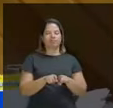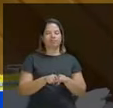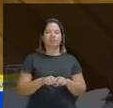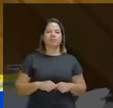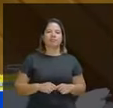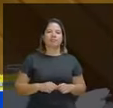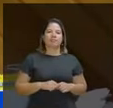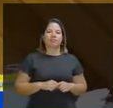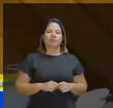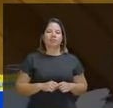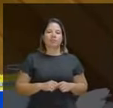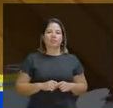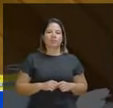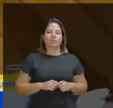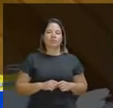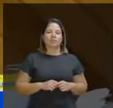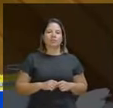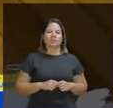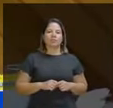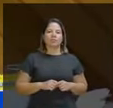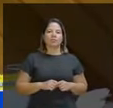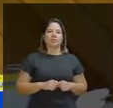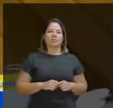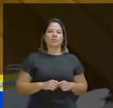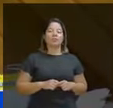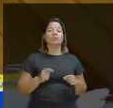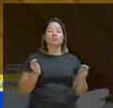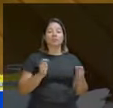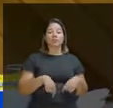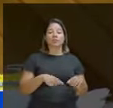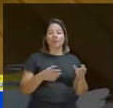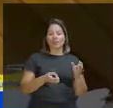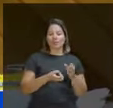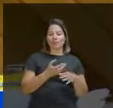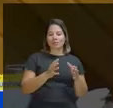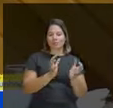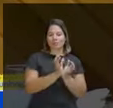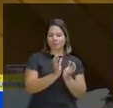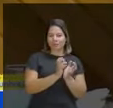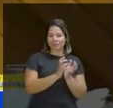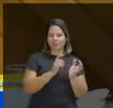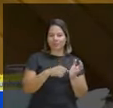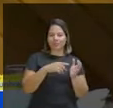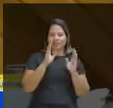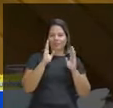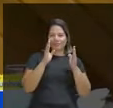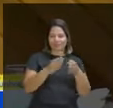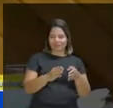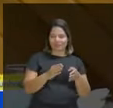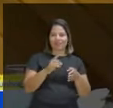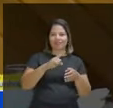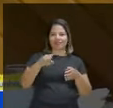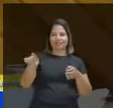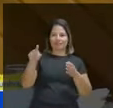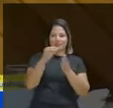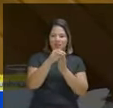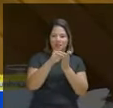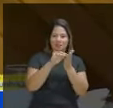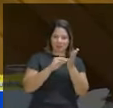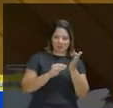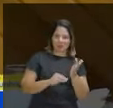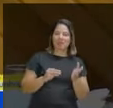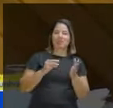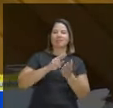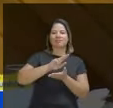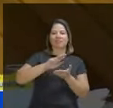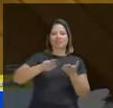mesmo sentido, ela exerce o papel de agente encarregado pelo tratamento de dados pessoais, indicada para atuar como